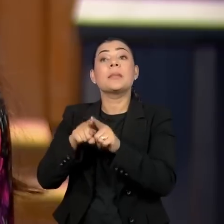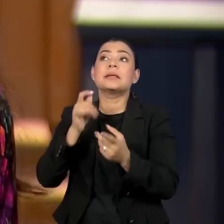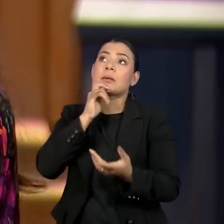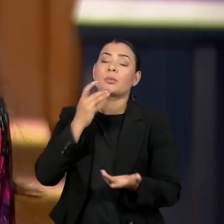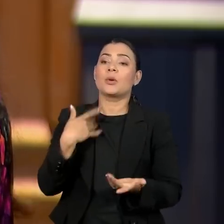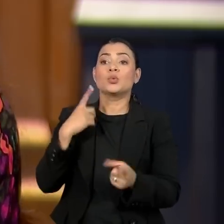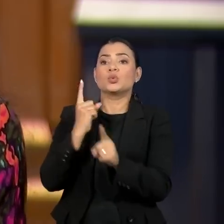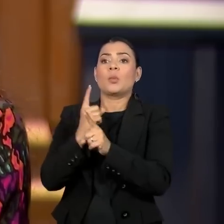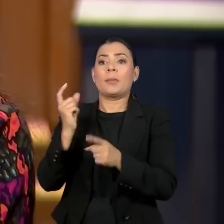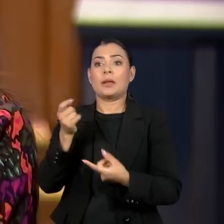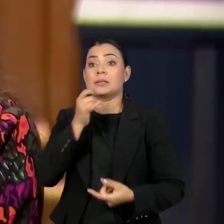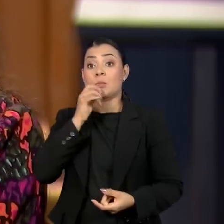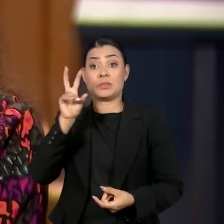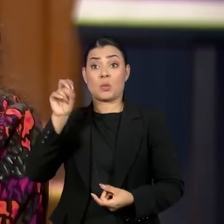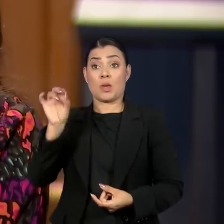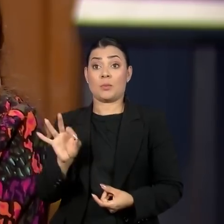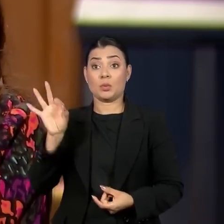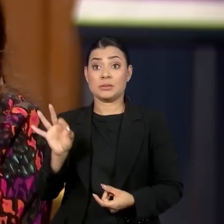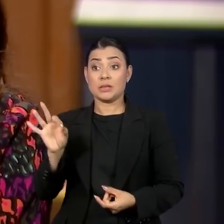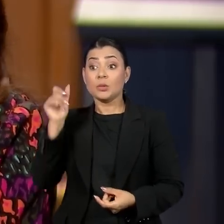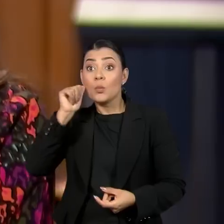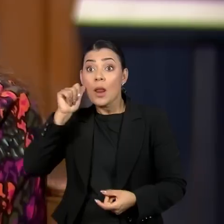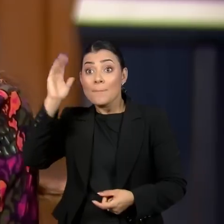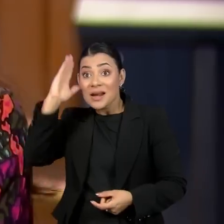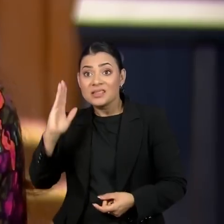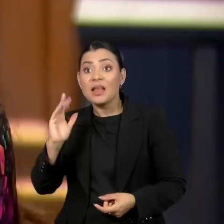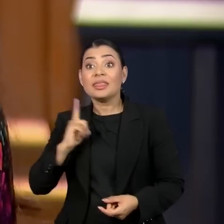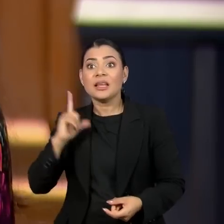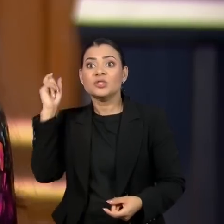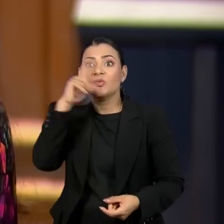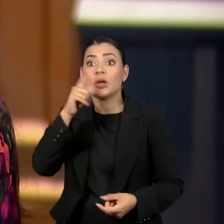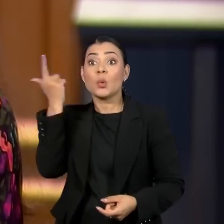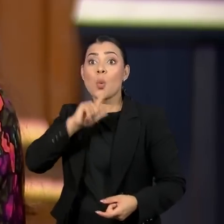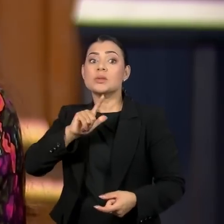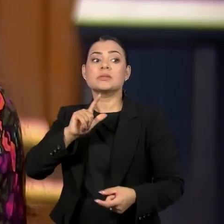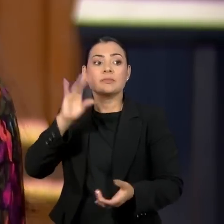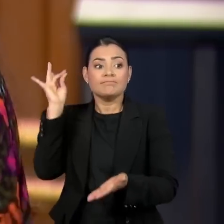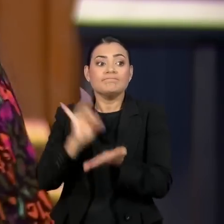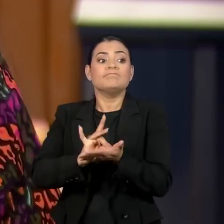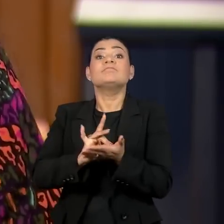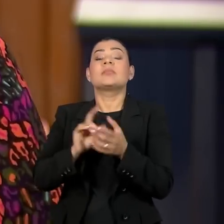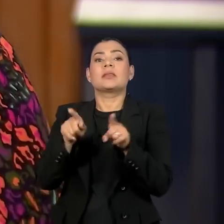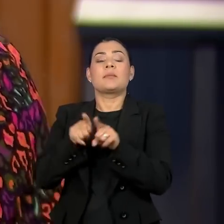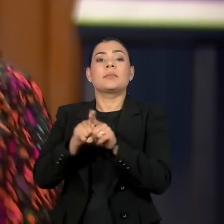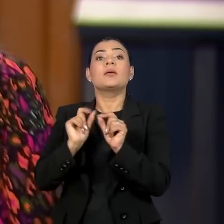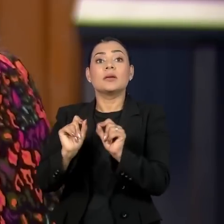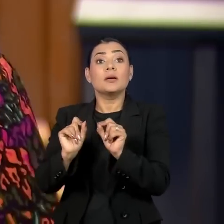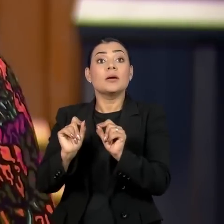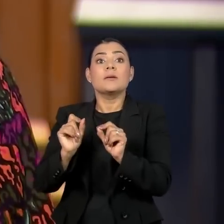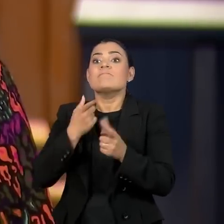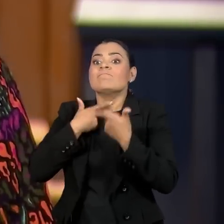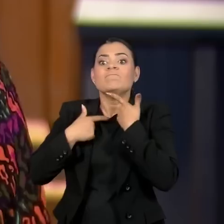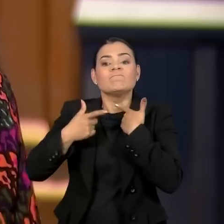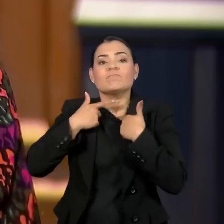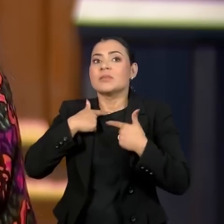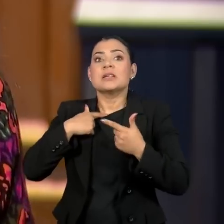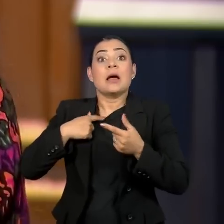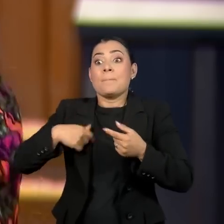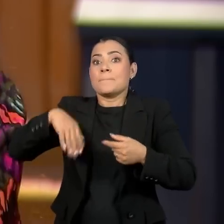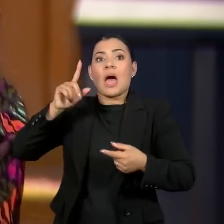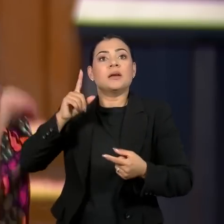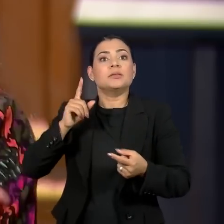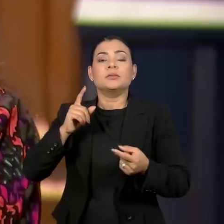que 50% das brasileiras tem dificuldade de chegar ao orgasmo no sexo, eu falava, mas não é possível, né? Não há